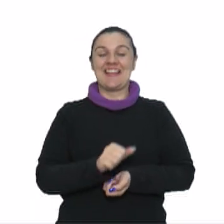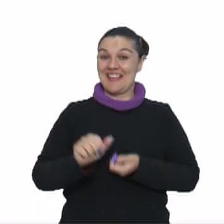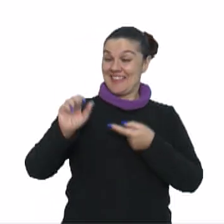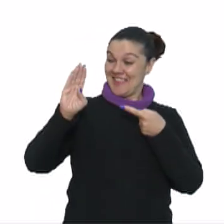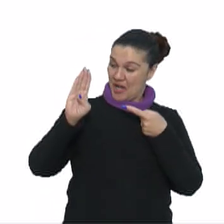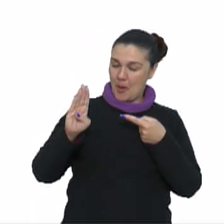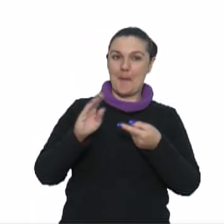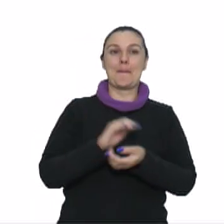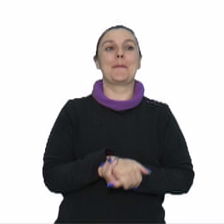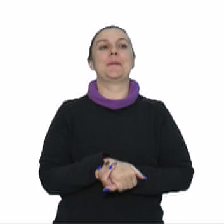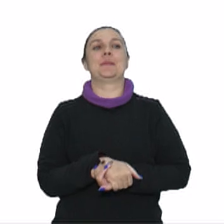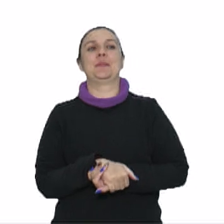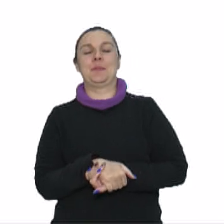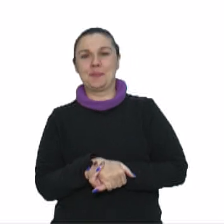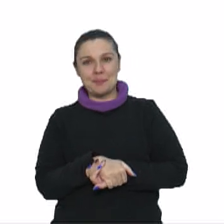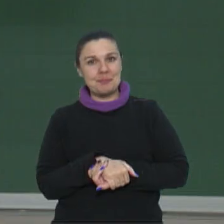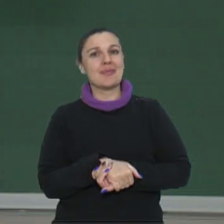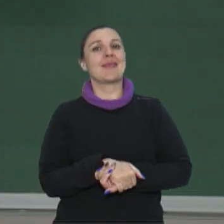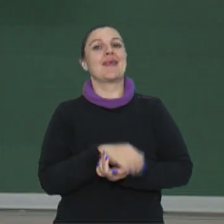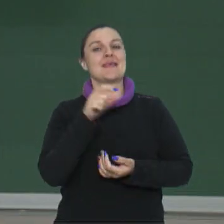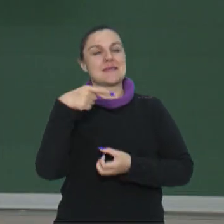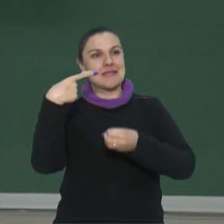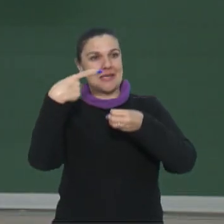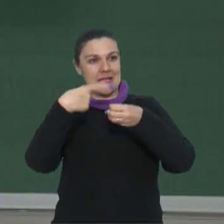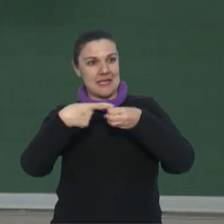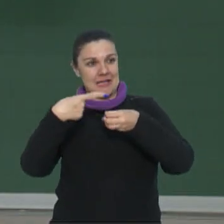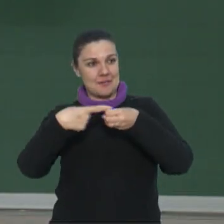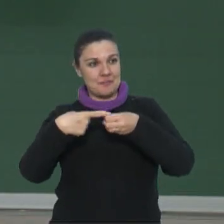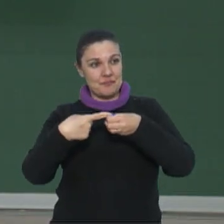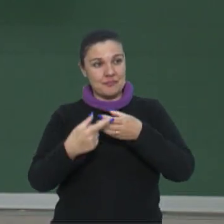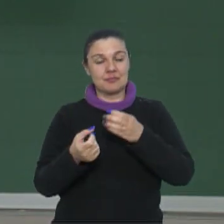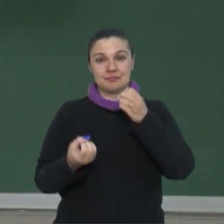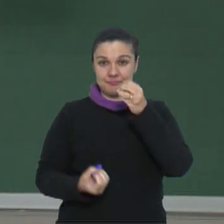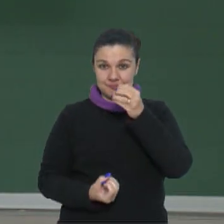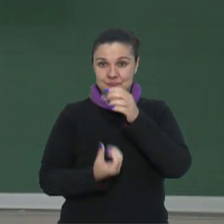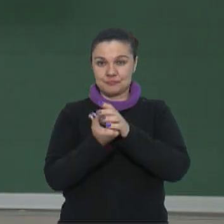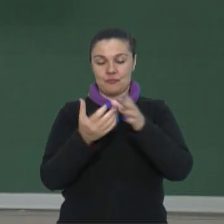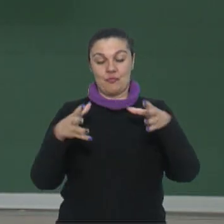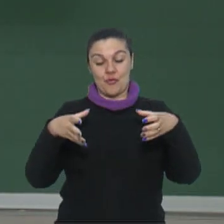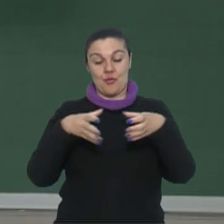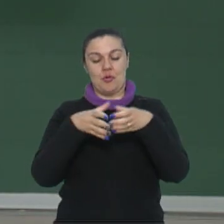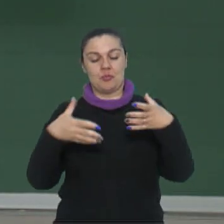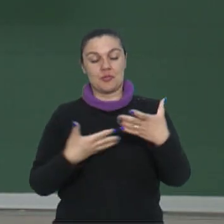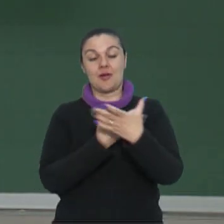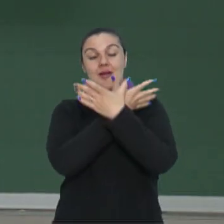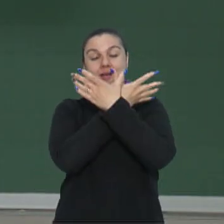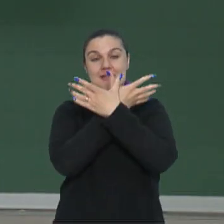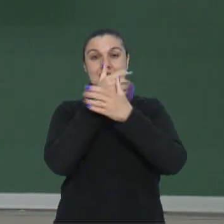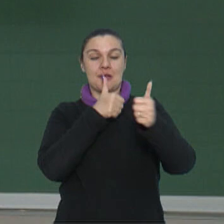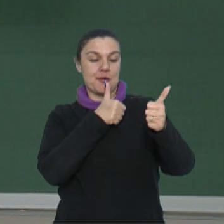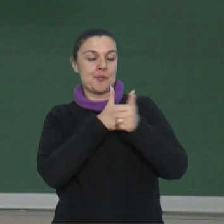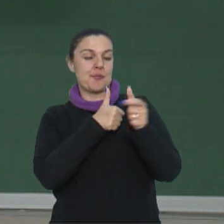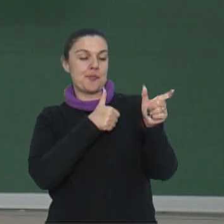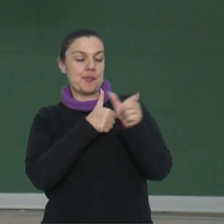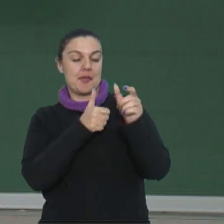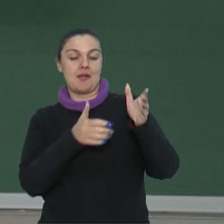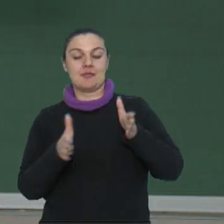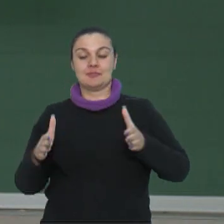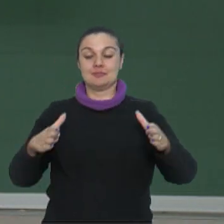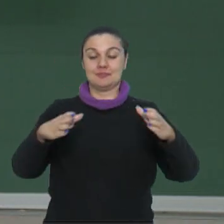B, Tenochtitlan. Cidade, né? Fundada pelos astecas nas proximidades do